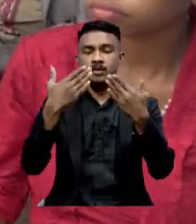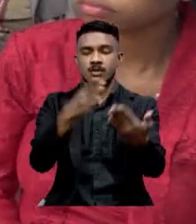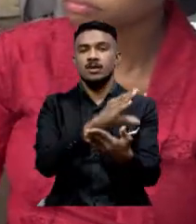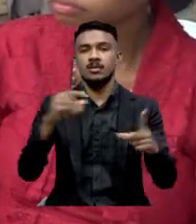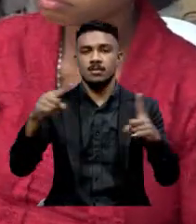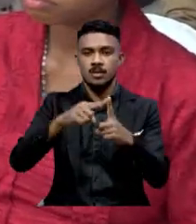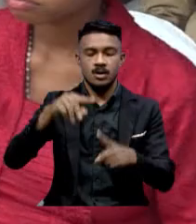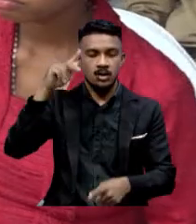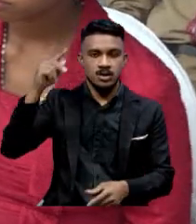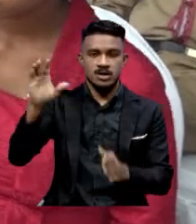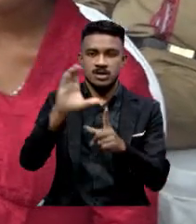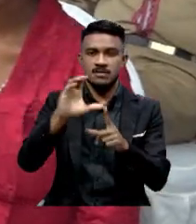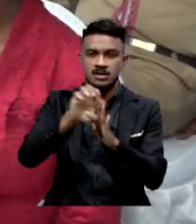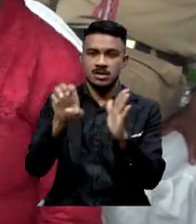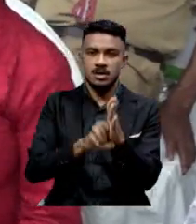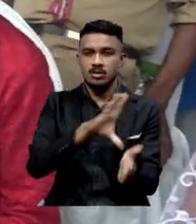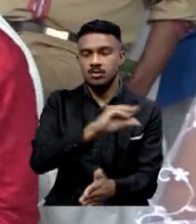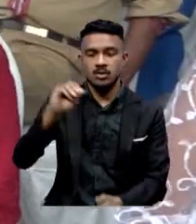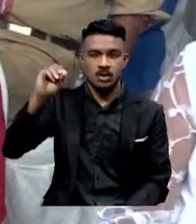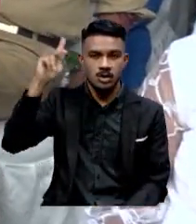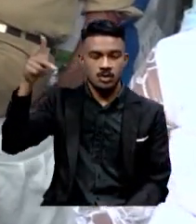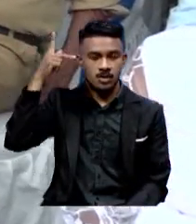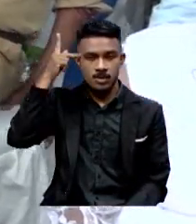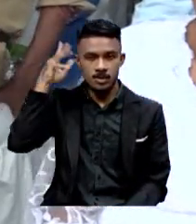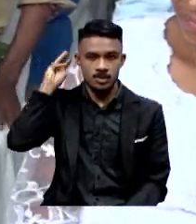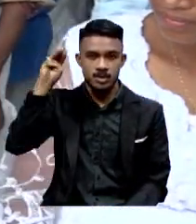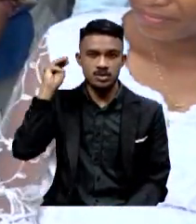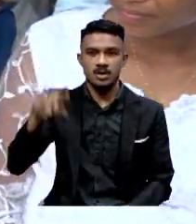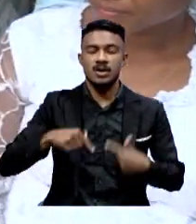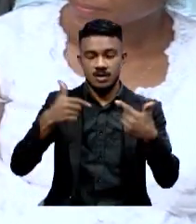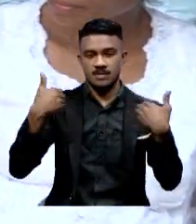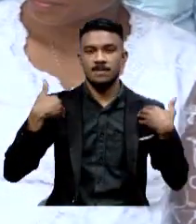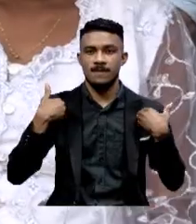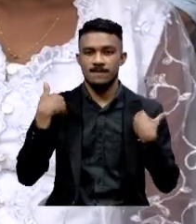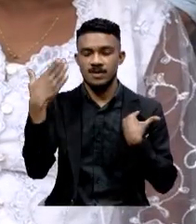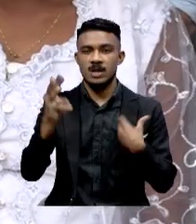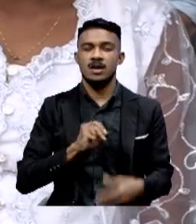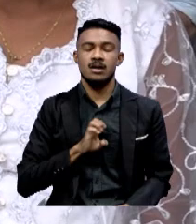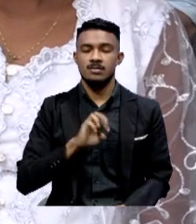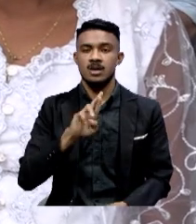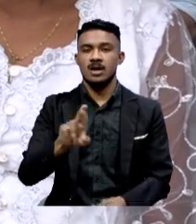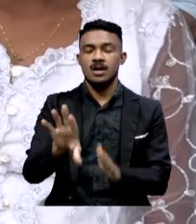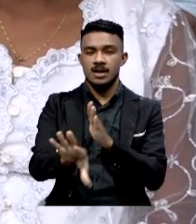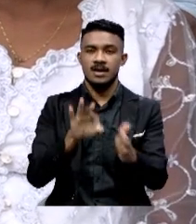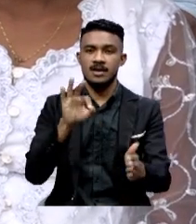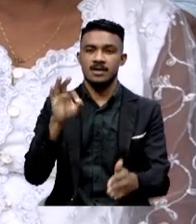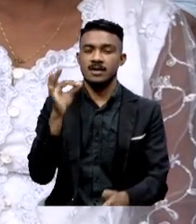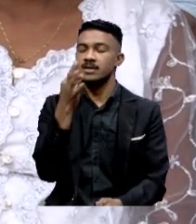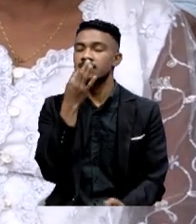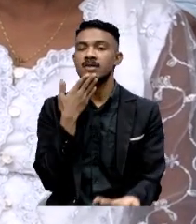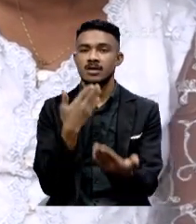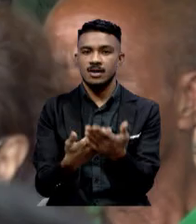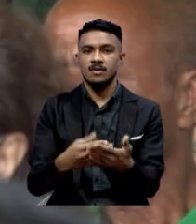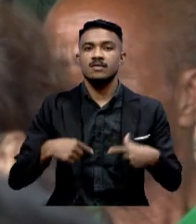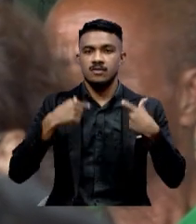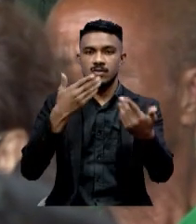halo reabilitação ba café sira nebe tua nona e a relaco a tu retan fali fuan dia ho di forendamento nebe